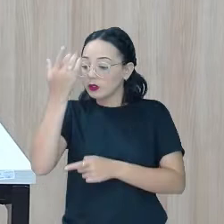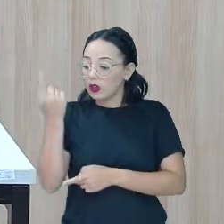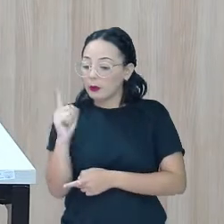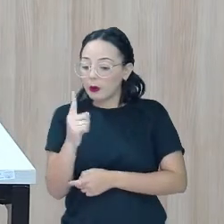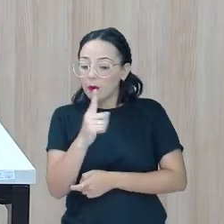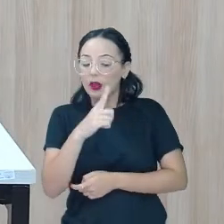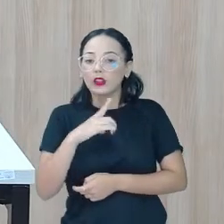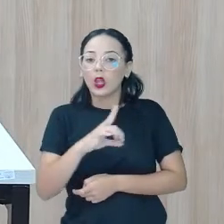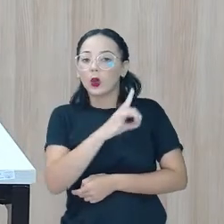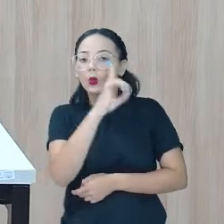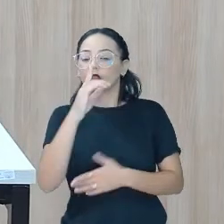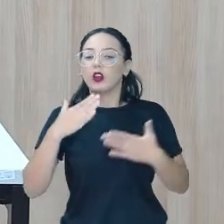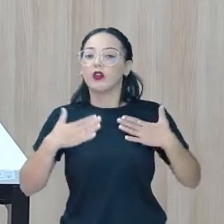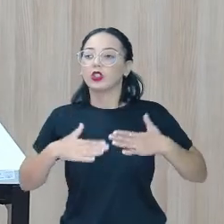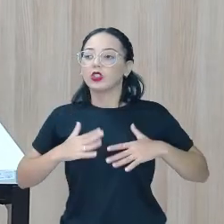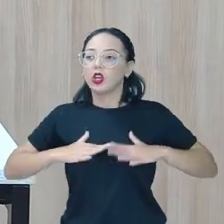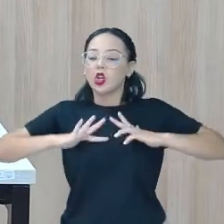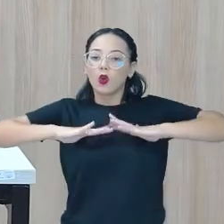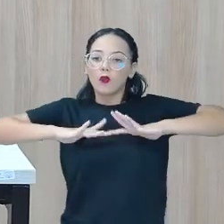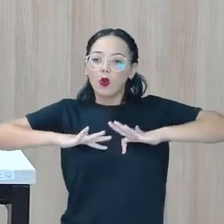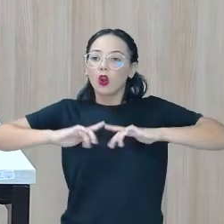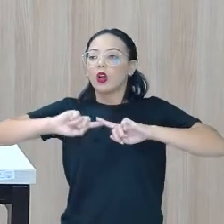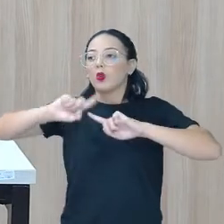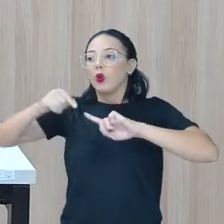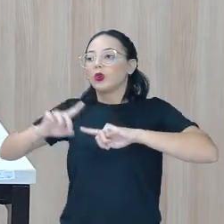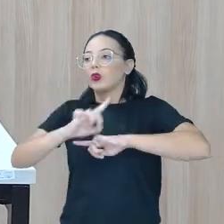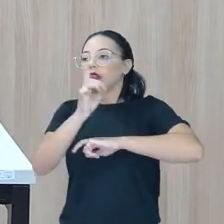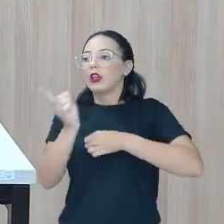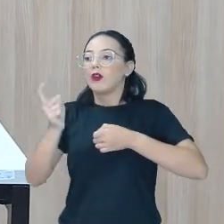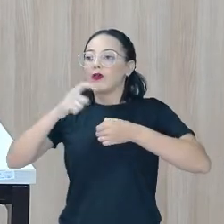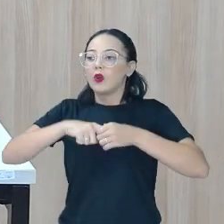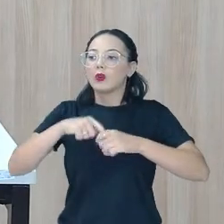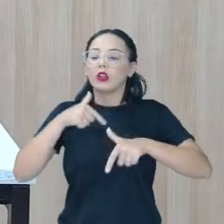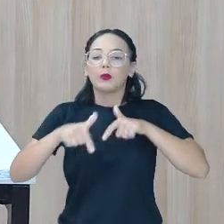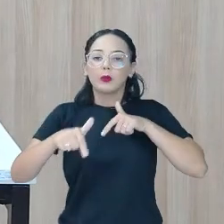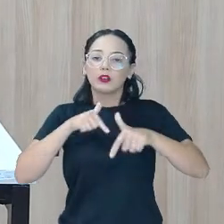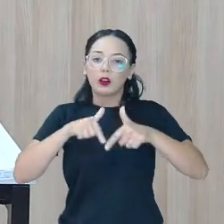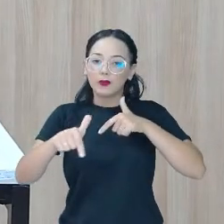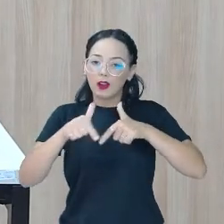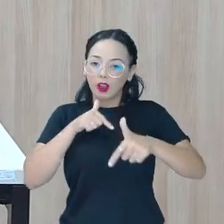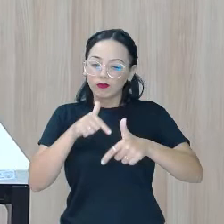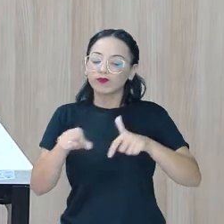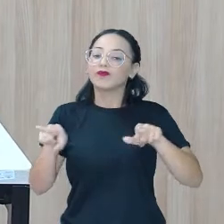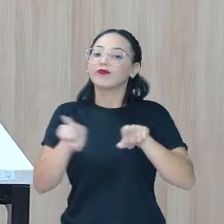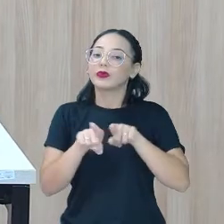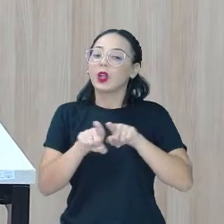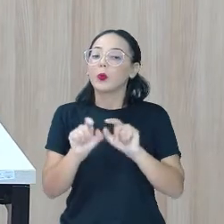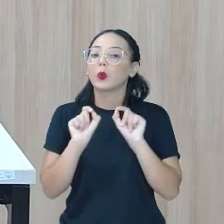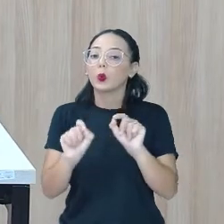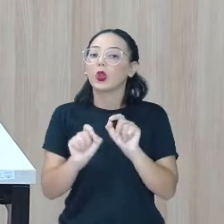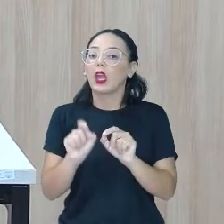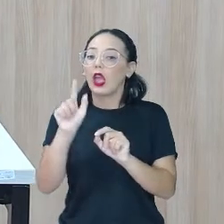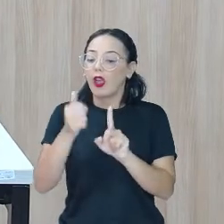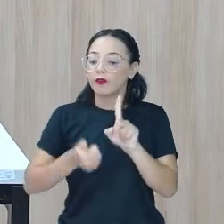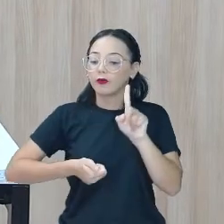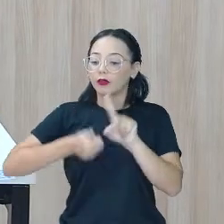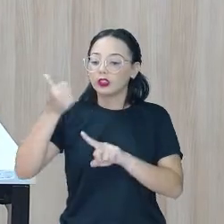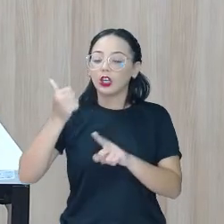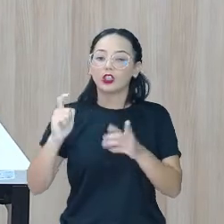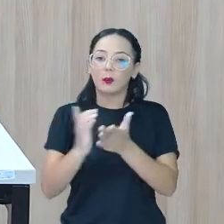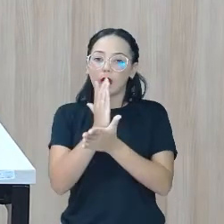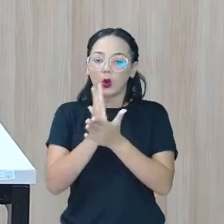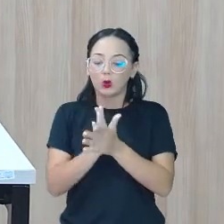tem o seu dia aí de descanso, e no outro dia ele volta para trabalhar. E aí, gente, ele também é uma vantagem para